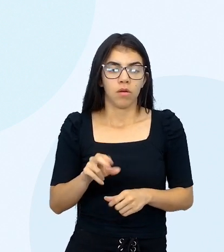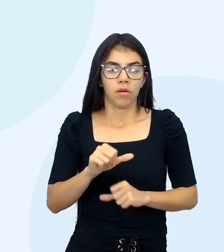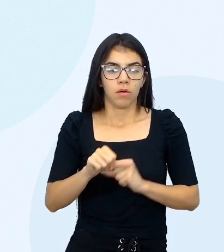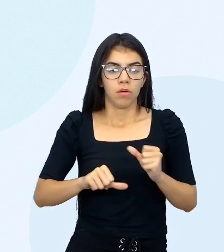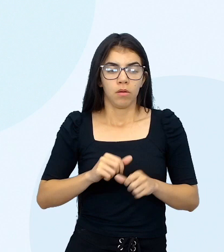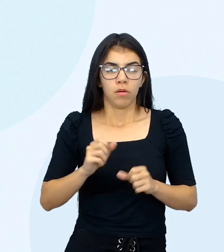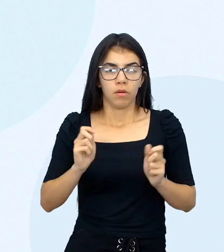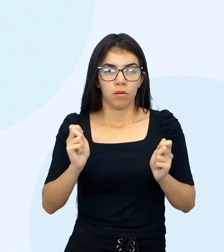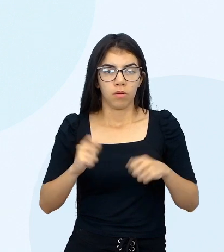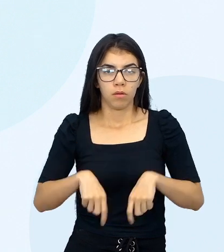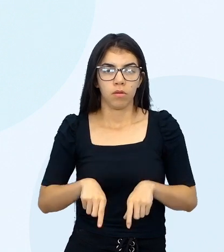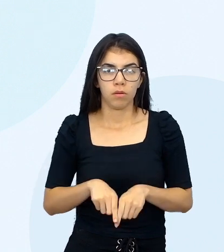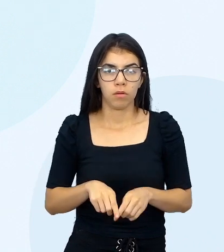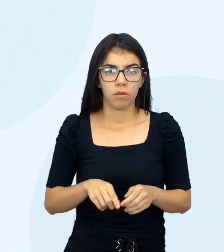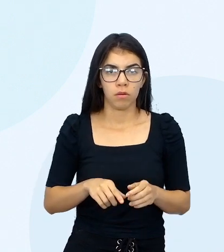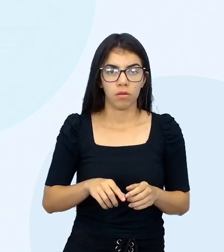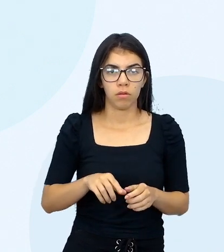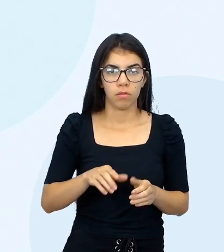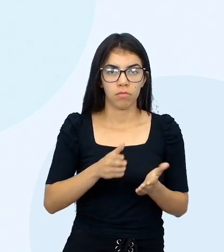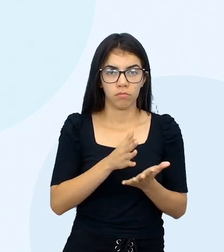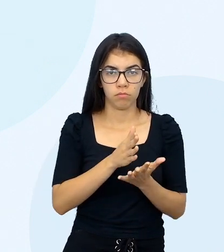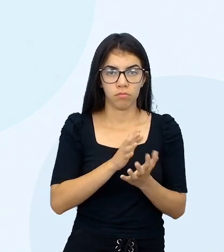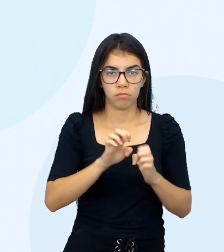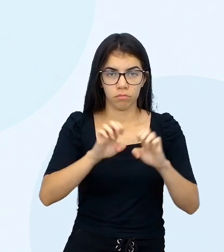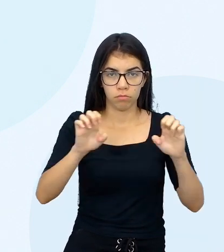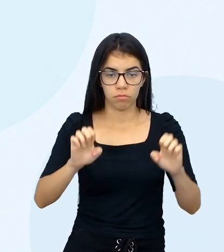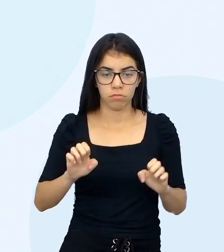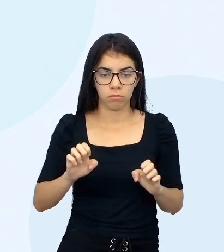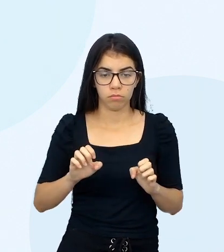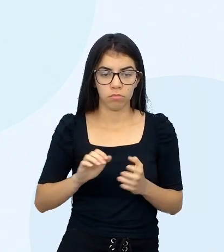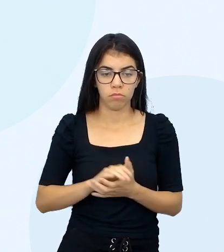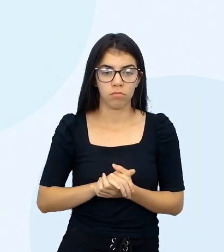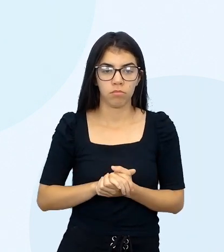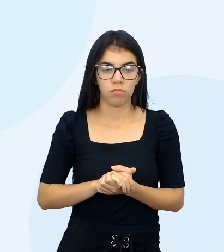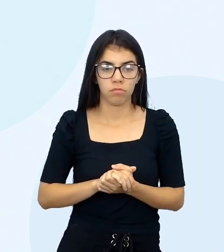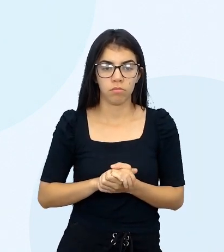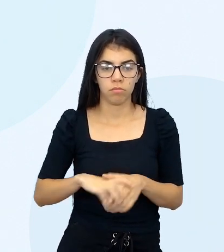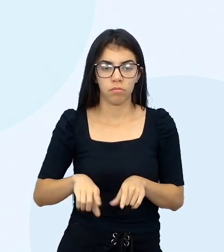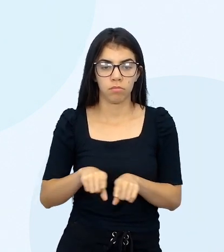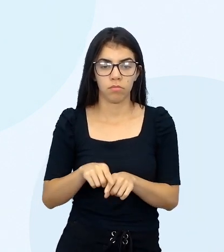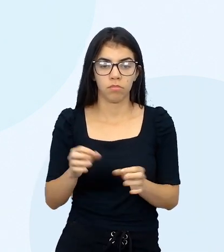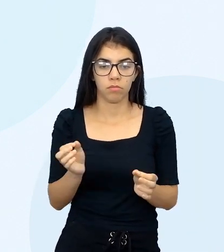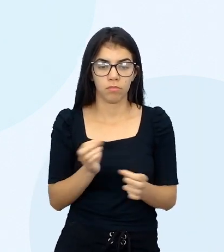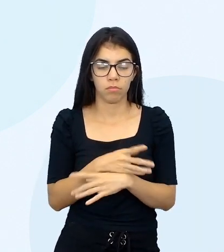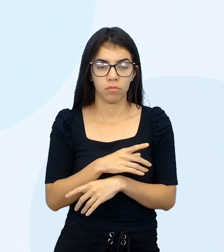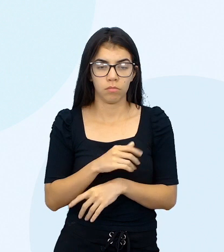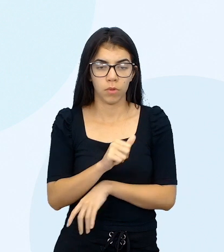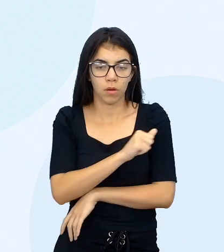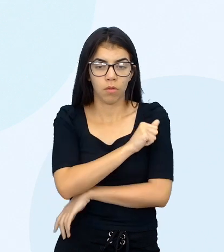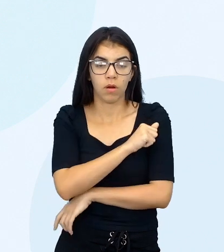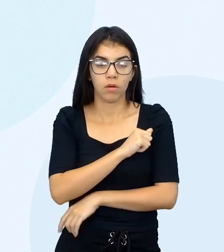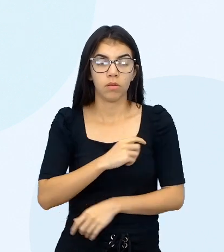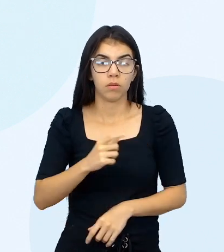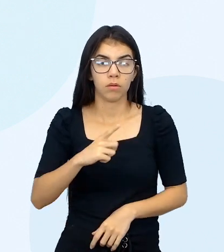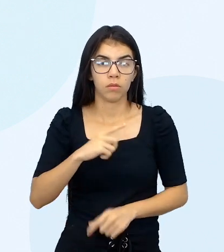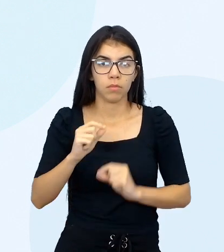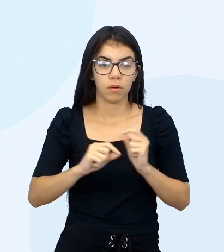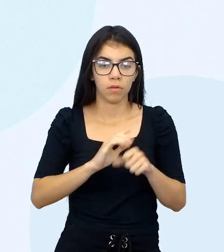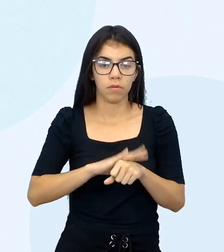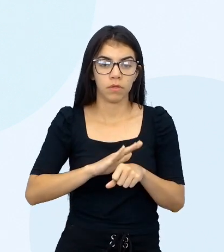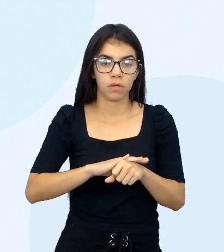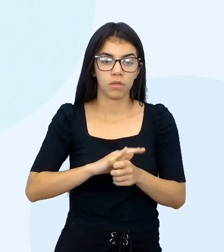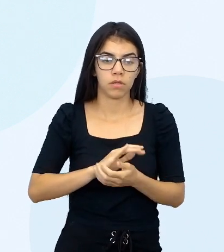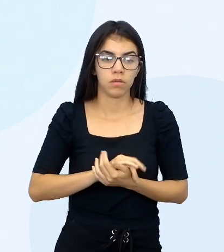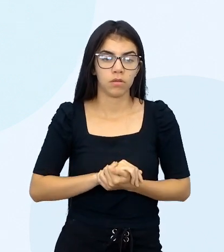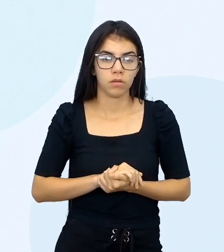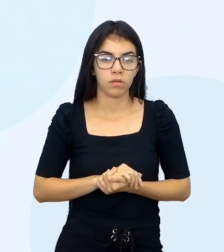do eixo X, do eixo Y, e a gente pode nomear para ficar mais bonitinho, tá Legal. bom? E aí, por fim, o aluno, o que ele tem para fazer, já vou mostrar, porque aí ele já sabe o que